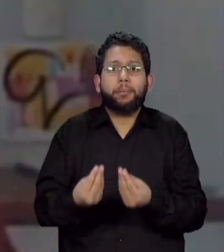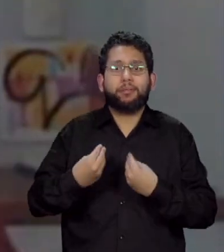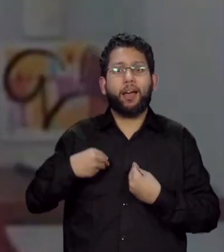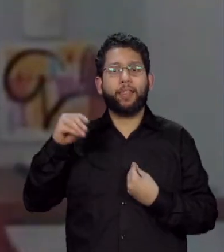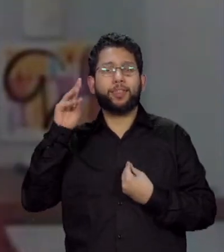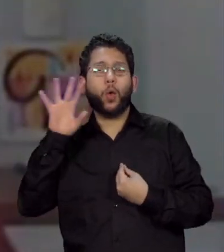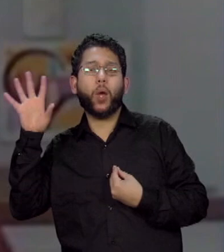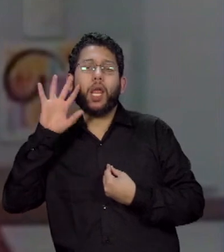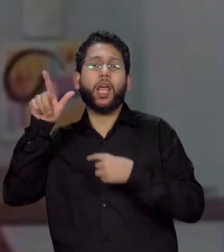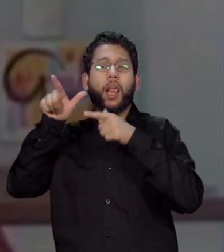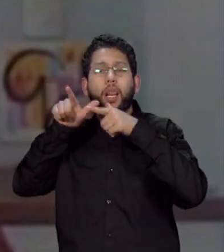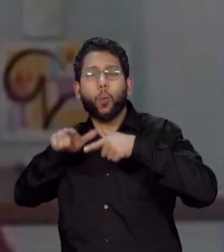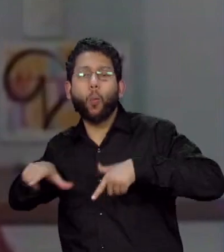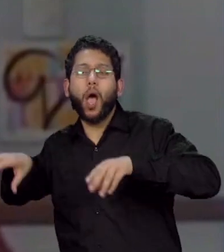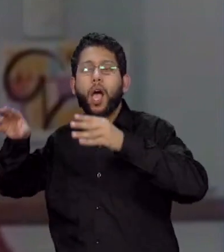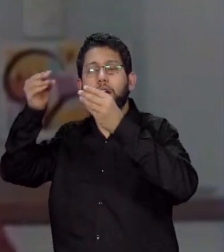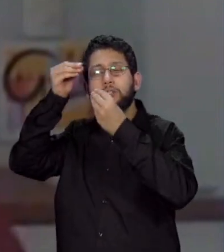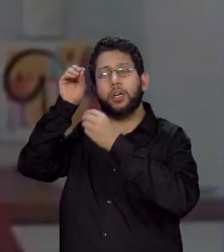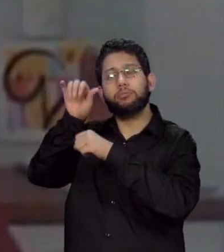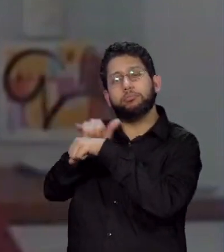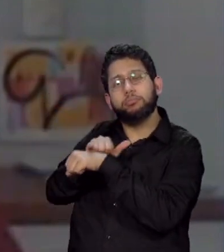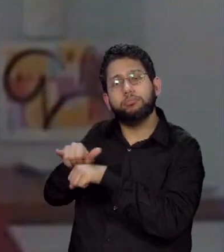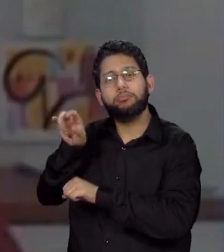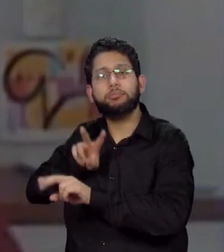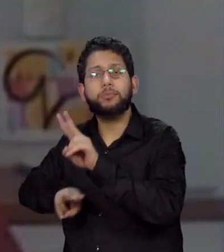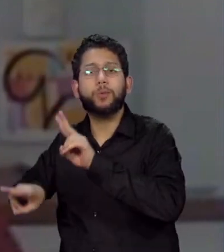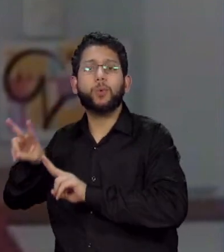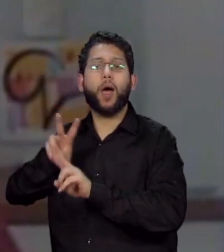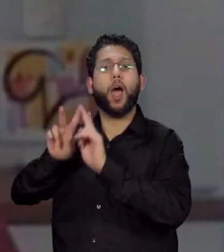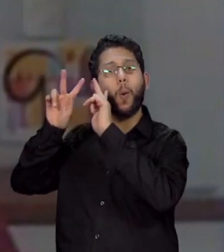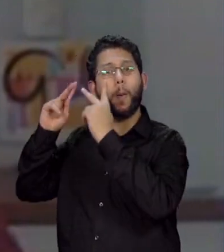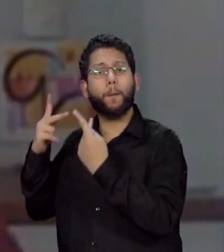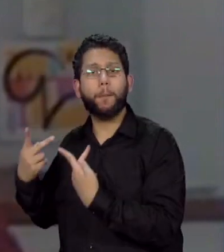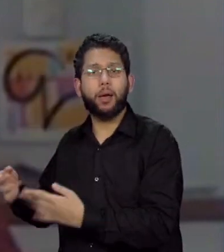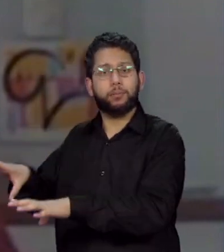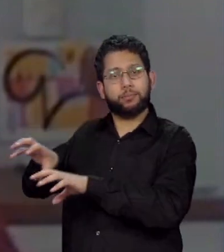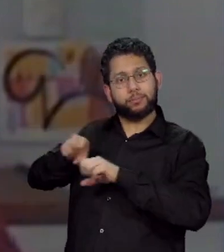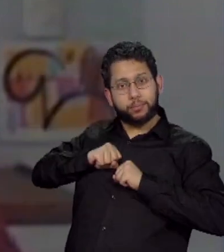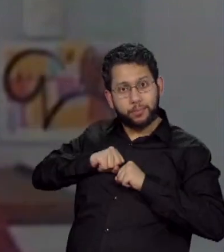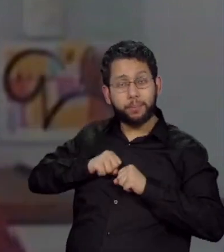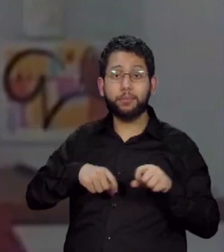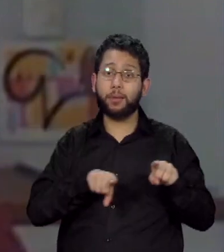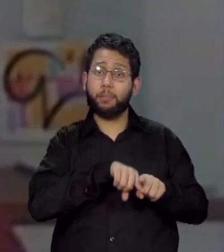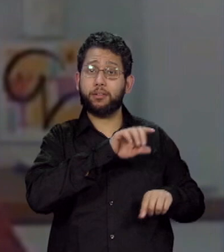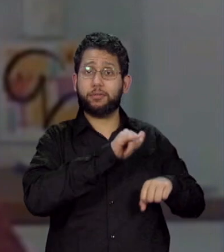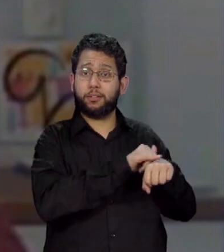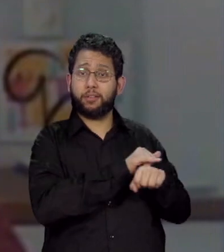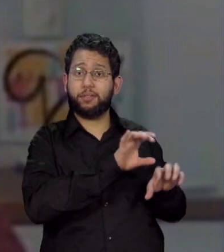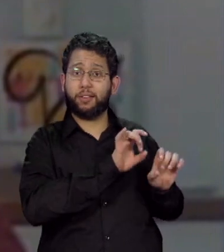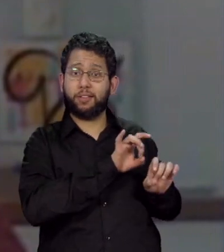de linguagem e da área de humanidades, né? Então, eu acho que os cursos